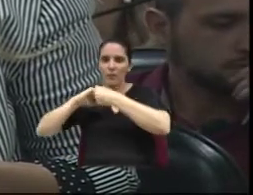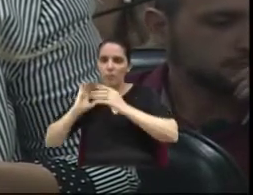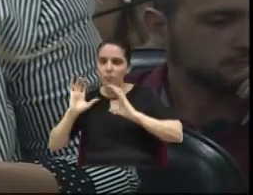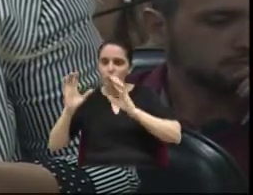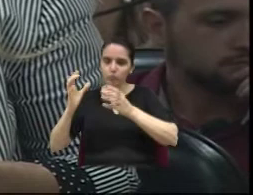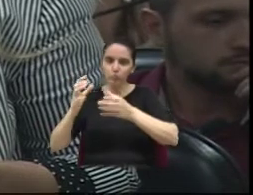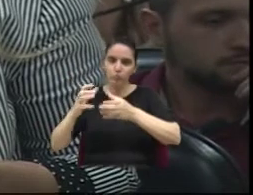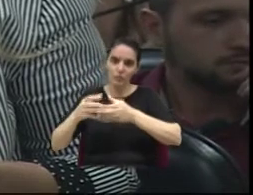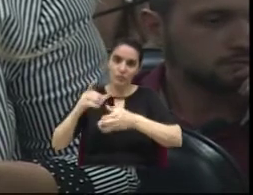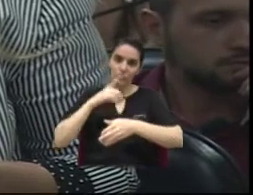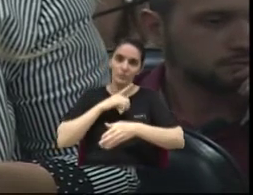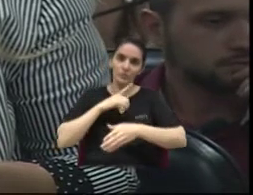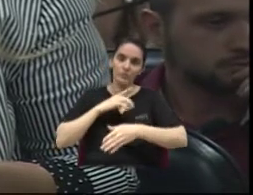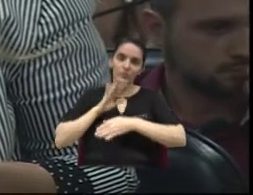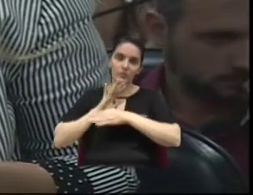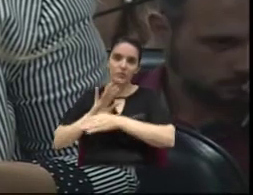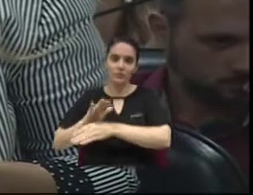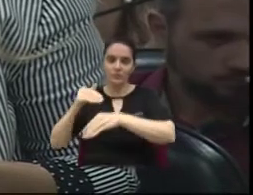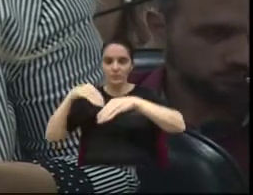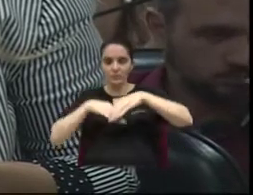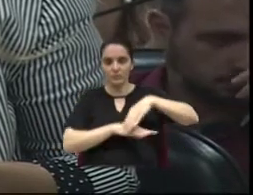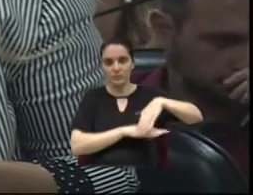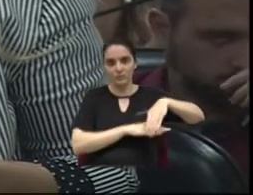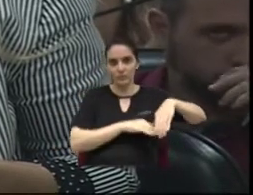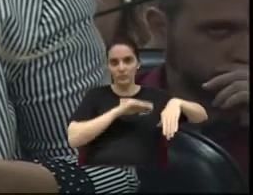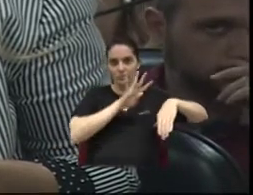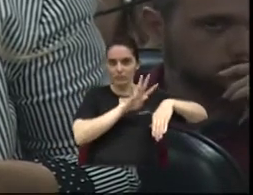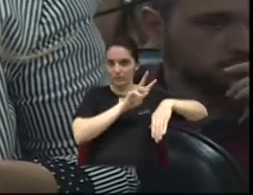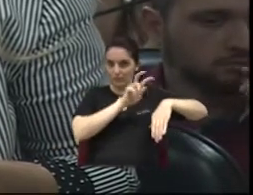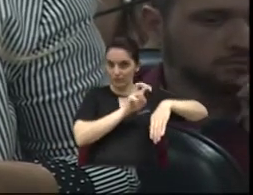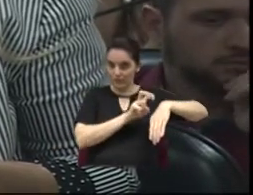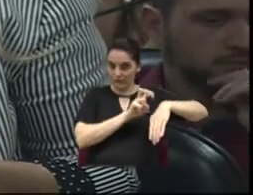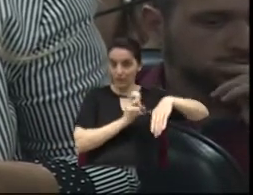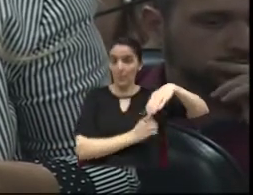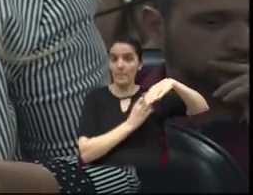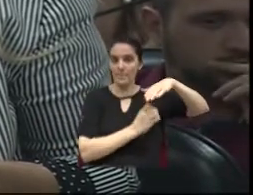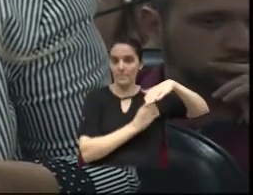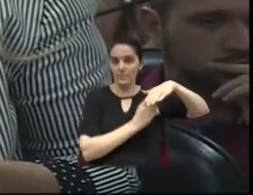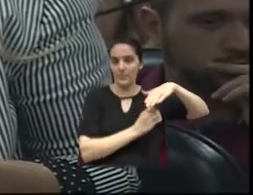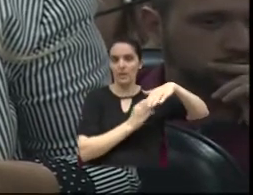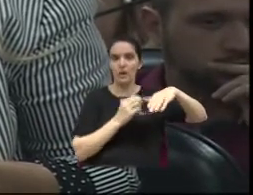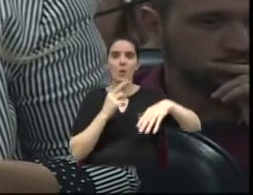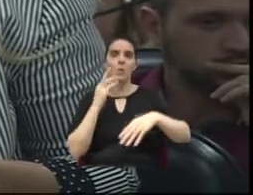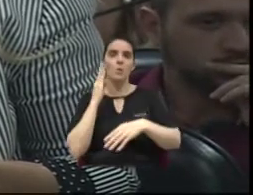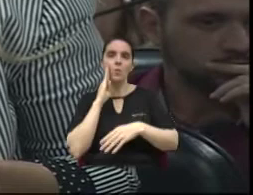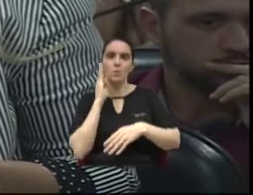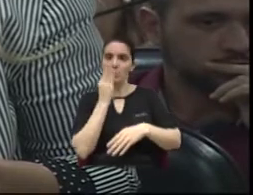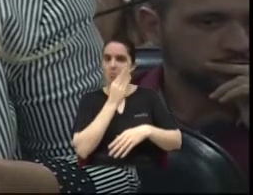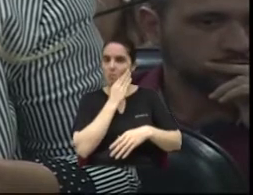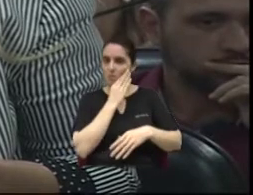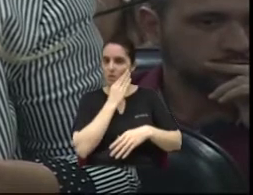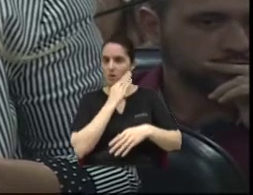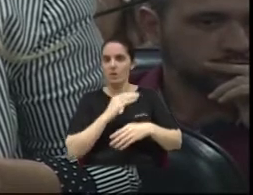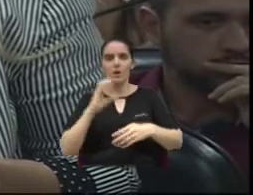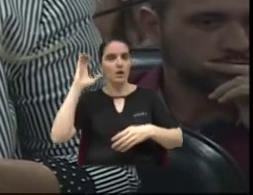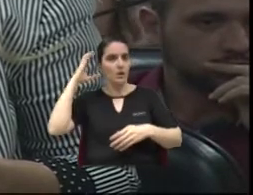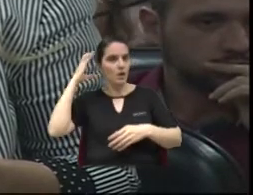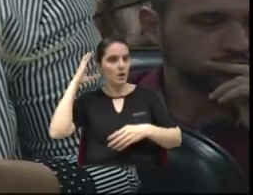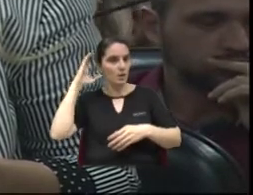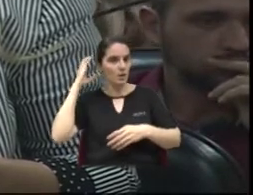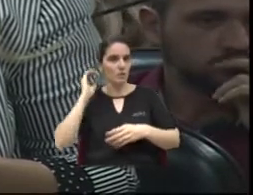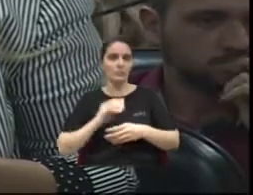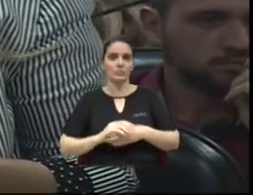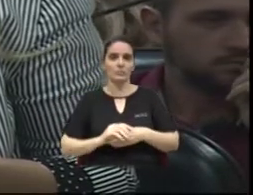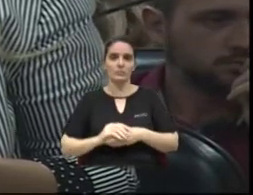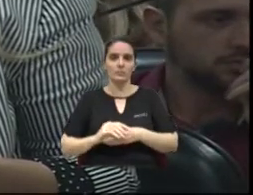apoio da Garagem Bar 45, Nosso Boteco, Rádio Mutante,